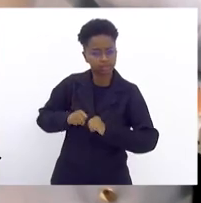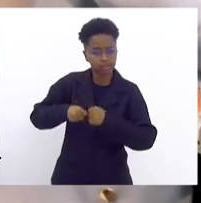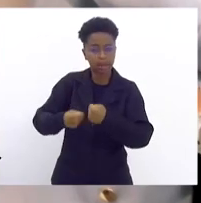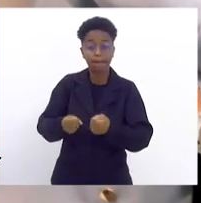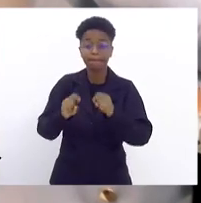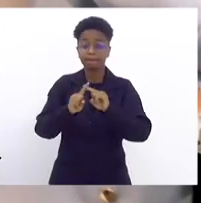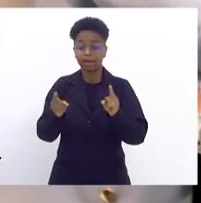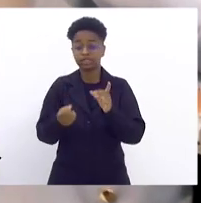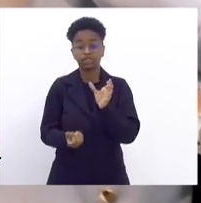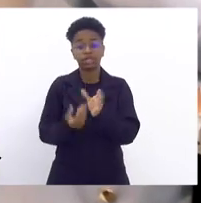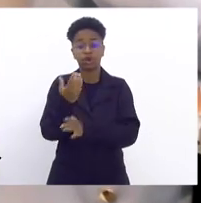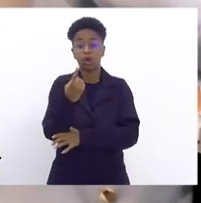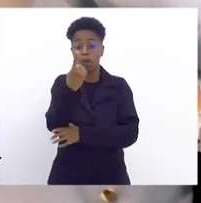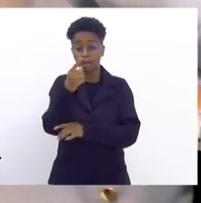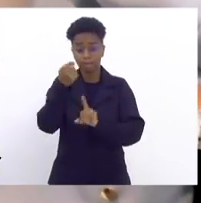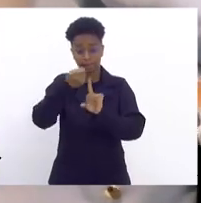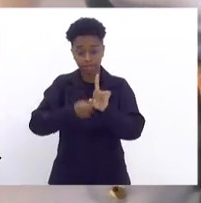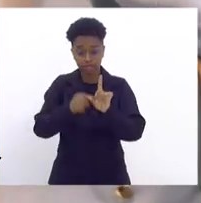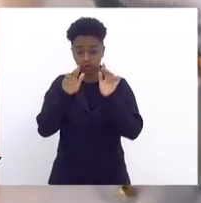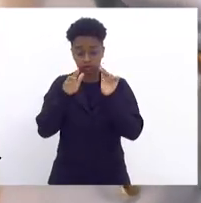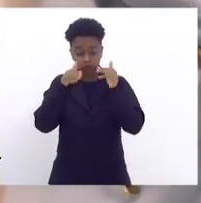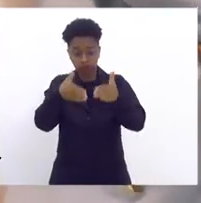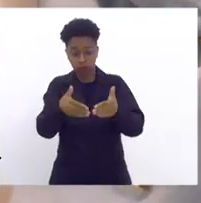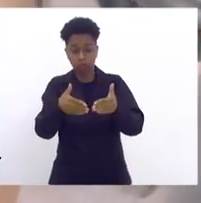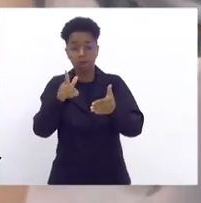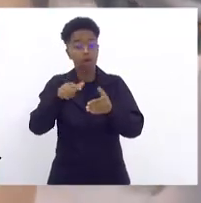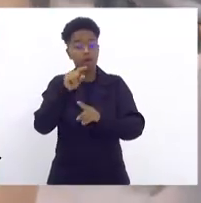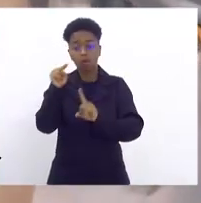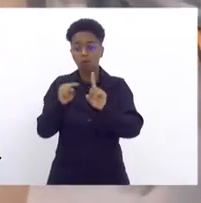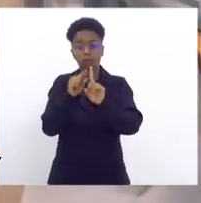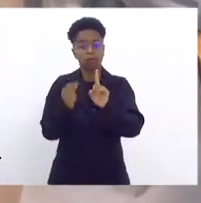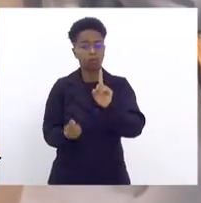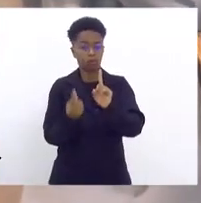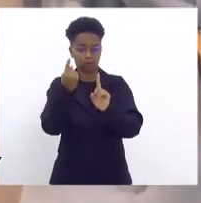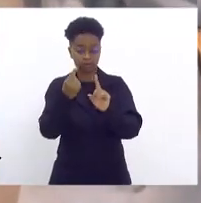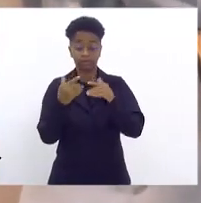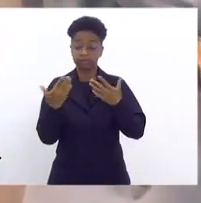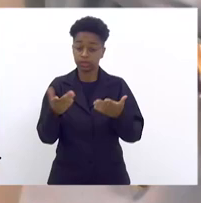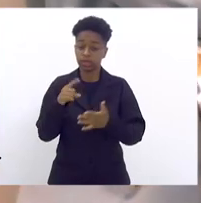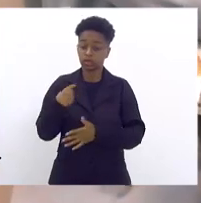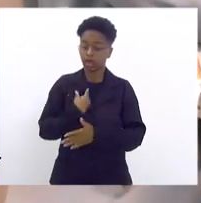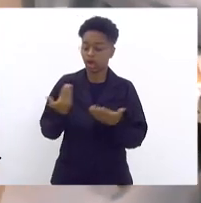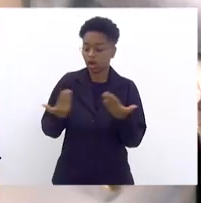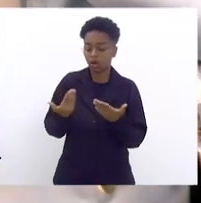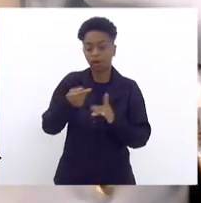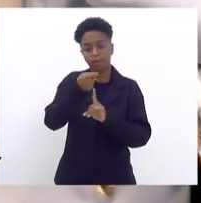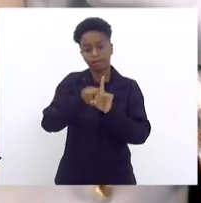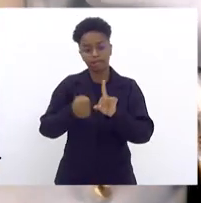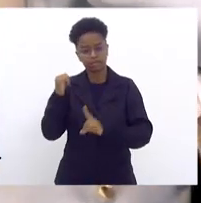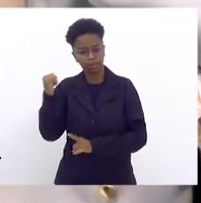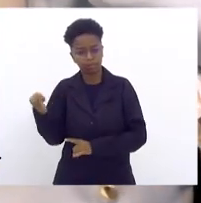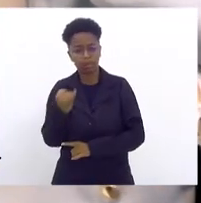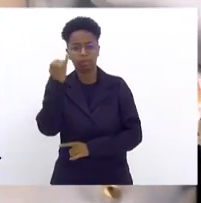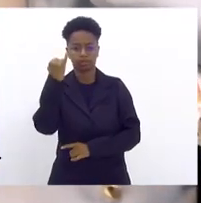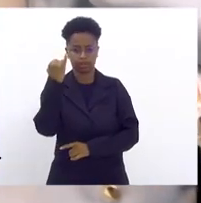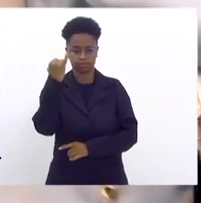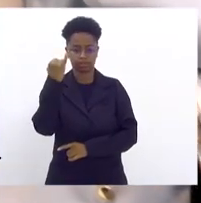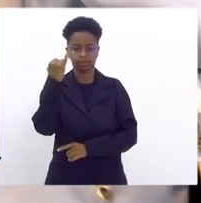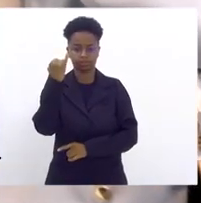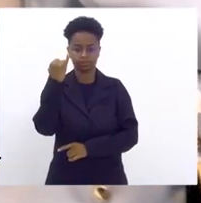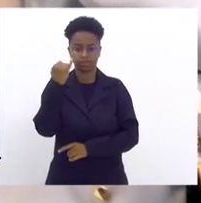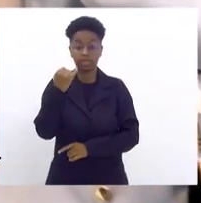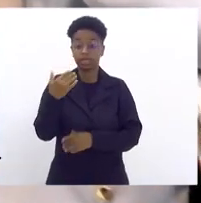você cria um mês para dar visibilidade é só esse propósito né e a gente tá nesse mês como meios tão importante e